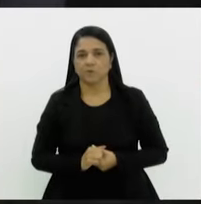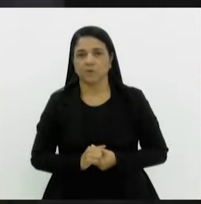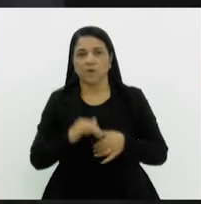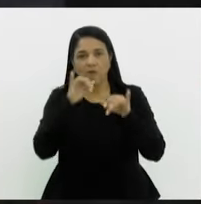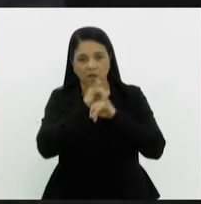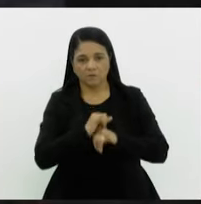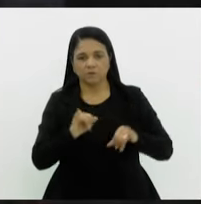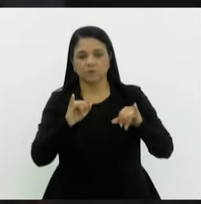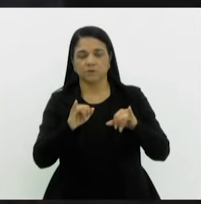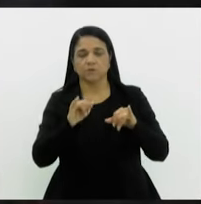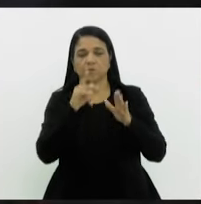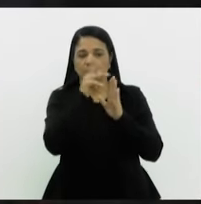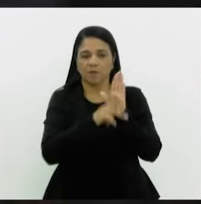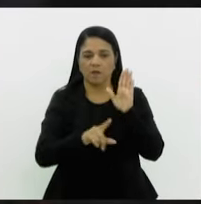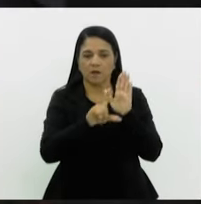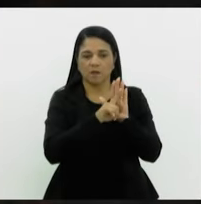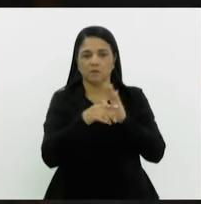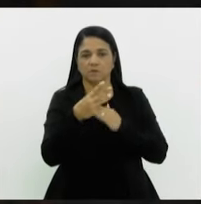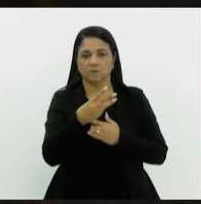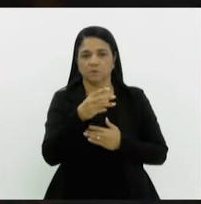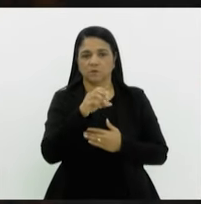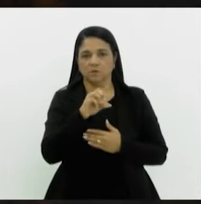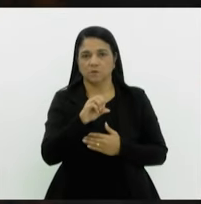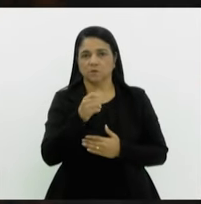Anuncio. Projeto de lei número